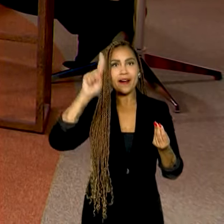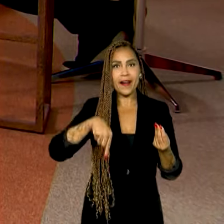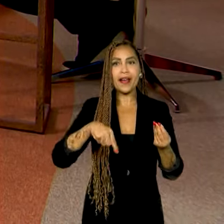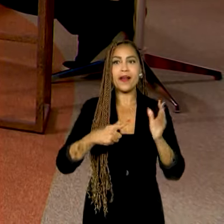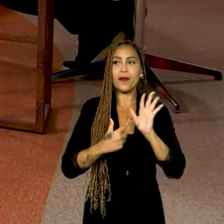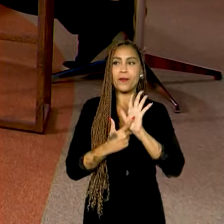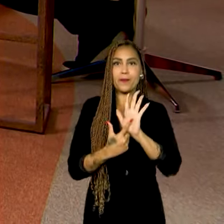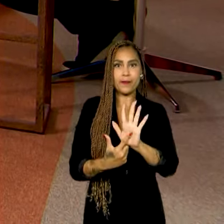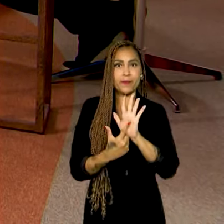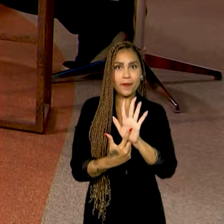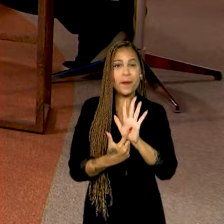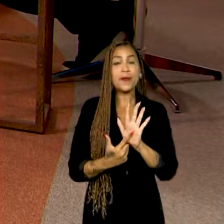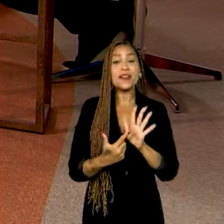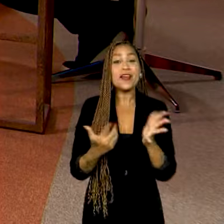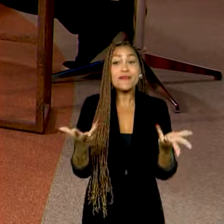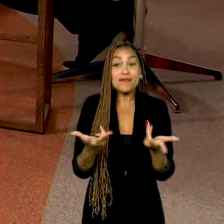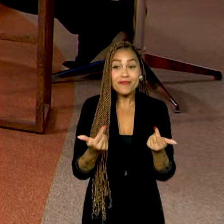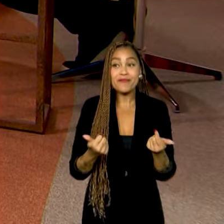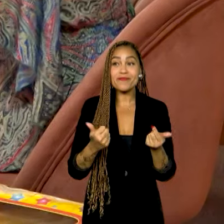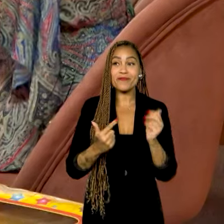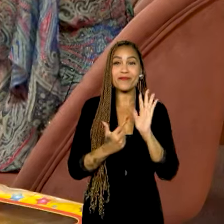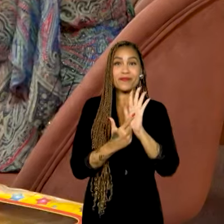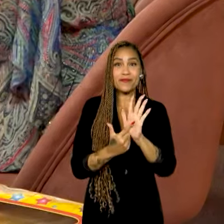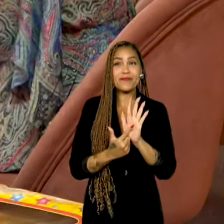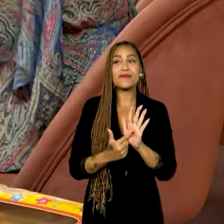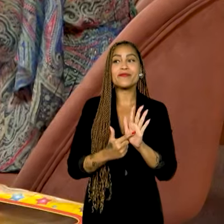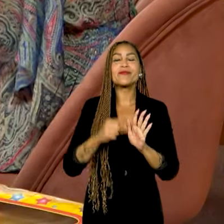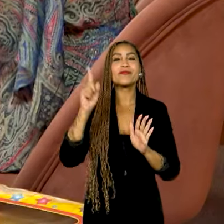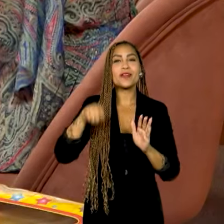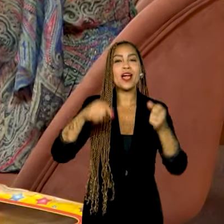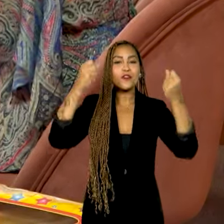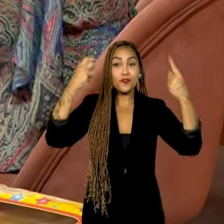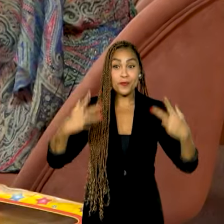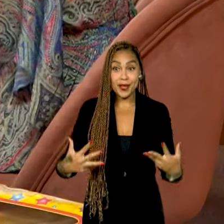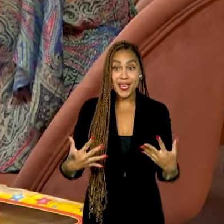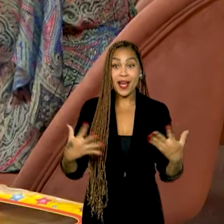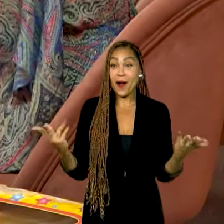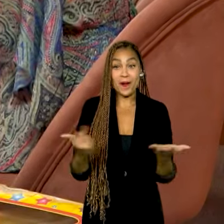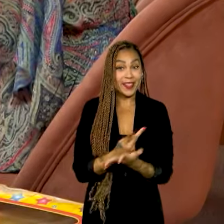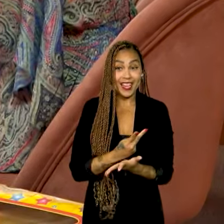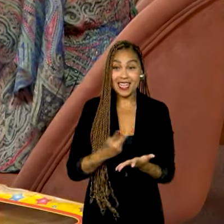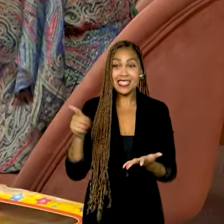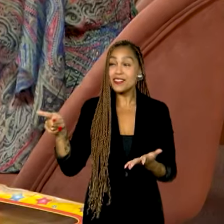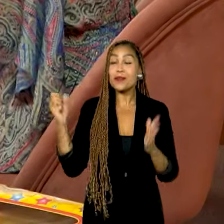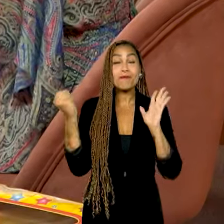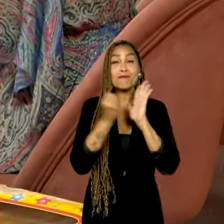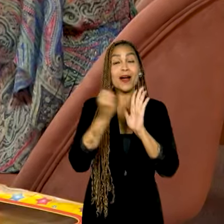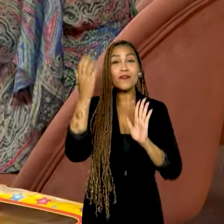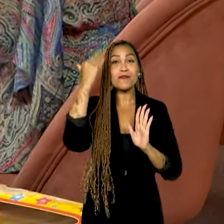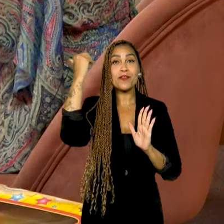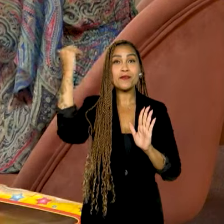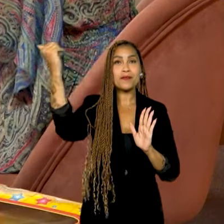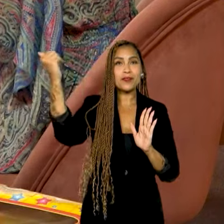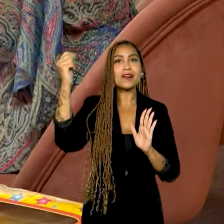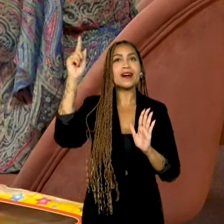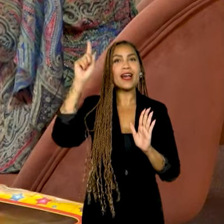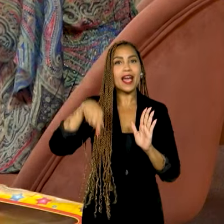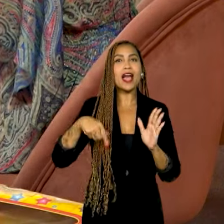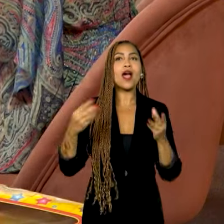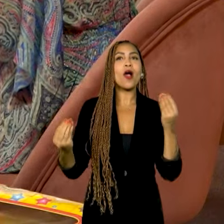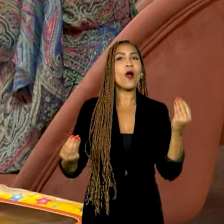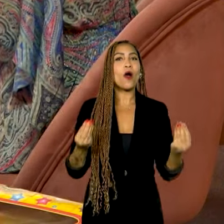tá aqui. Querida, fenômeno é uma coisa que a gente não explica, né? Acontece. Mas como é que foi esse fenômeno? Como é que você explica esse